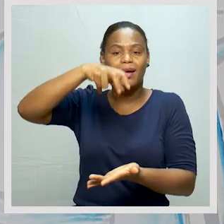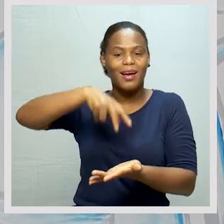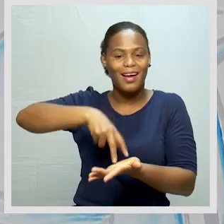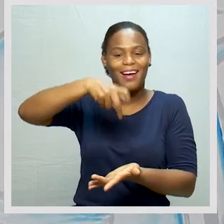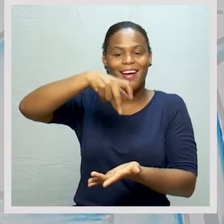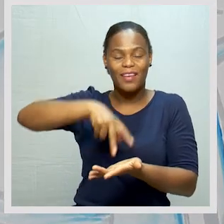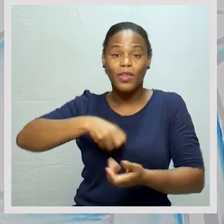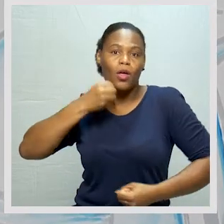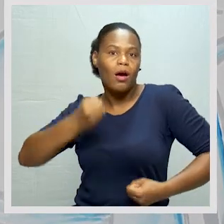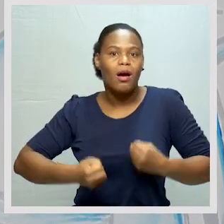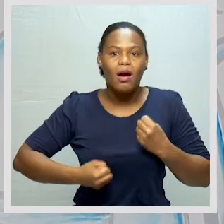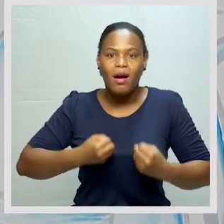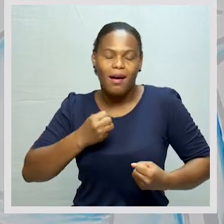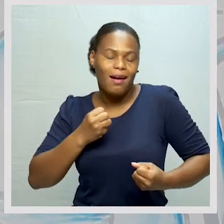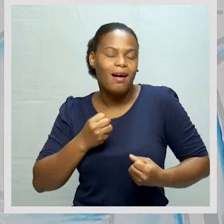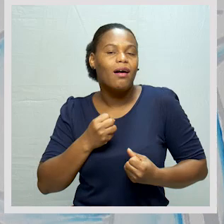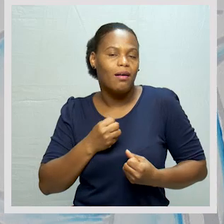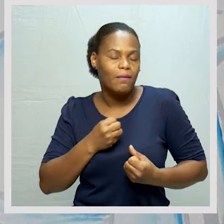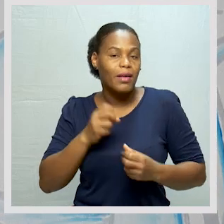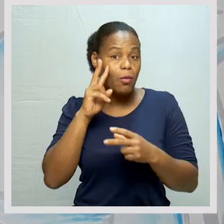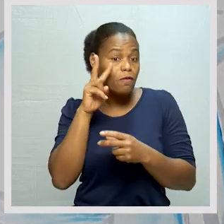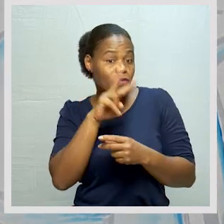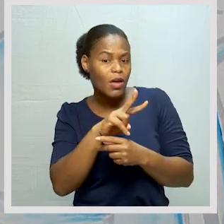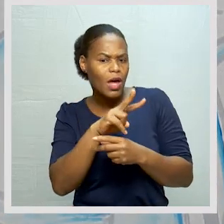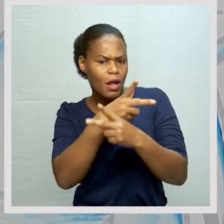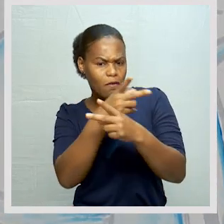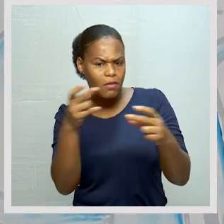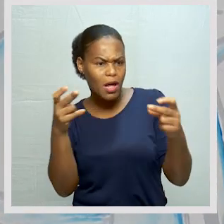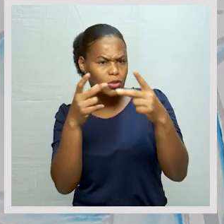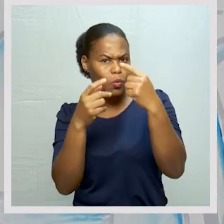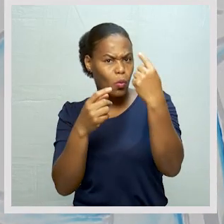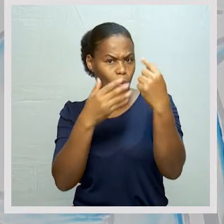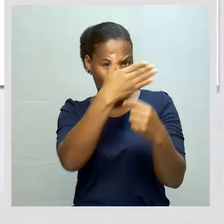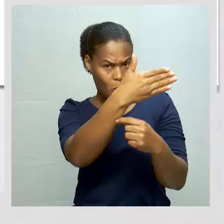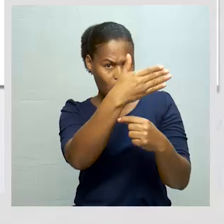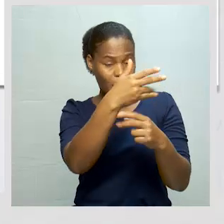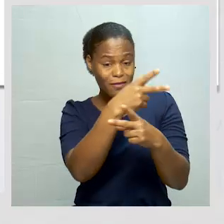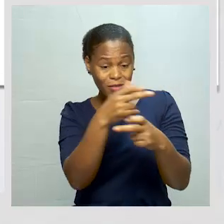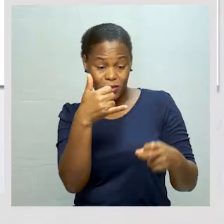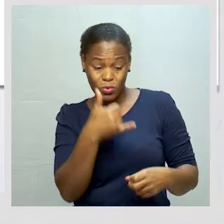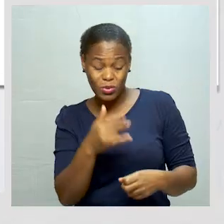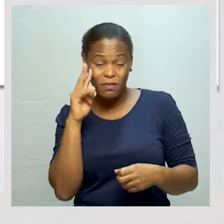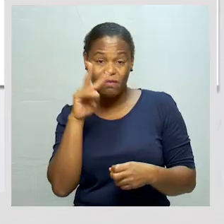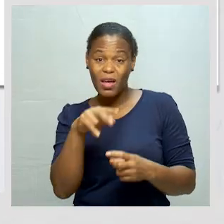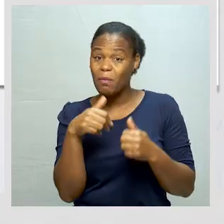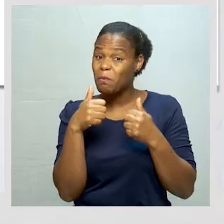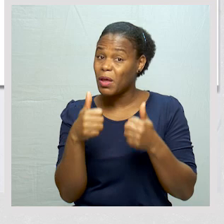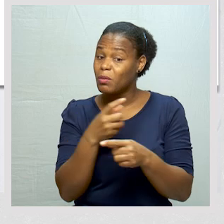Observem bem as duas frases, porque vou fazer perguntas. Vamos lá.